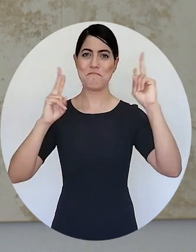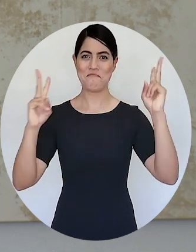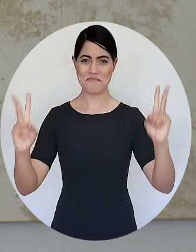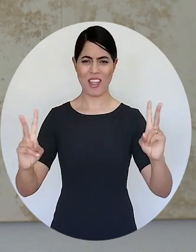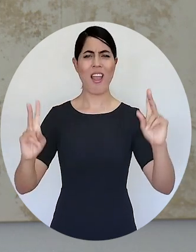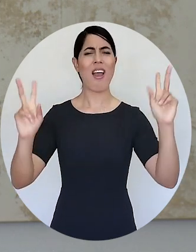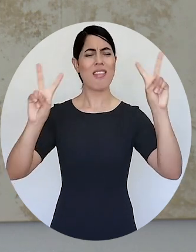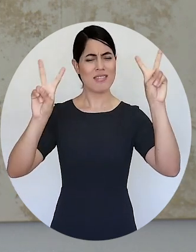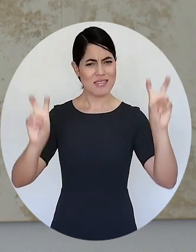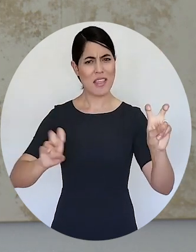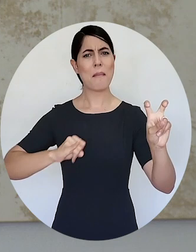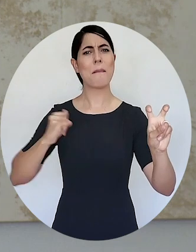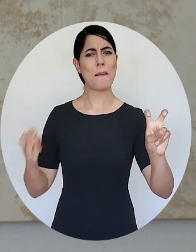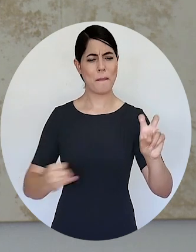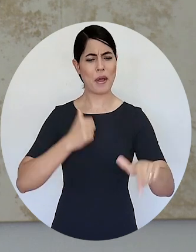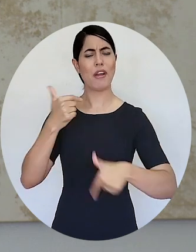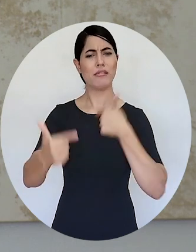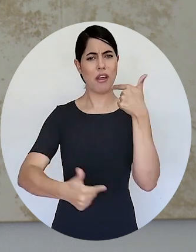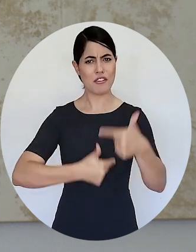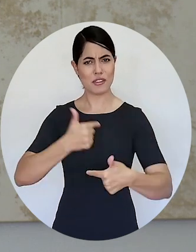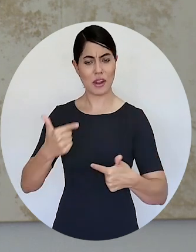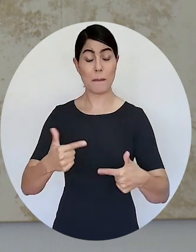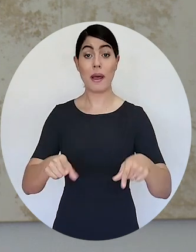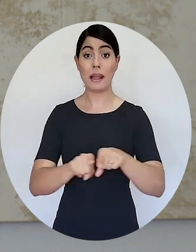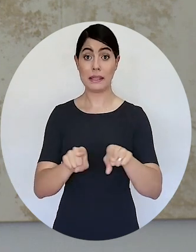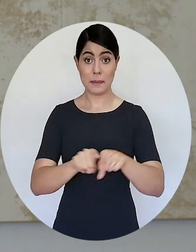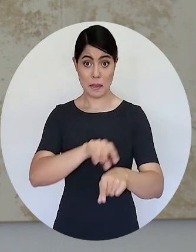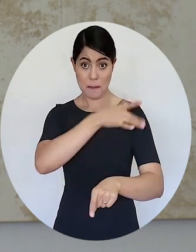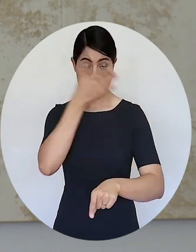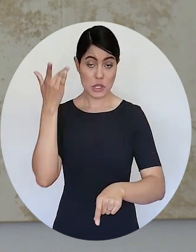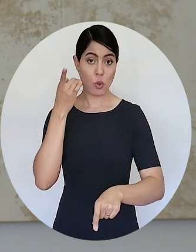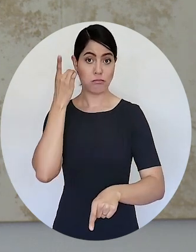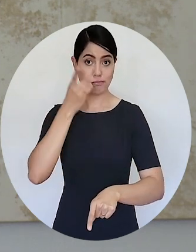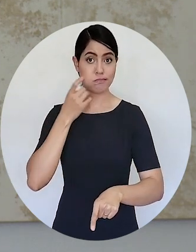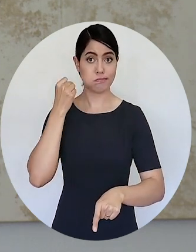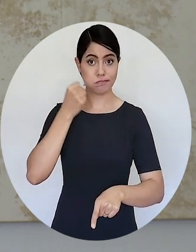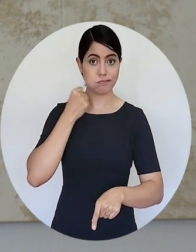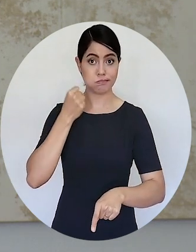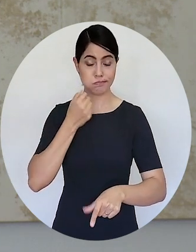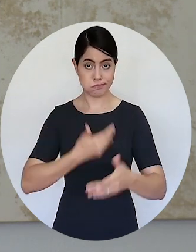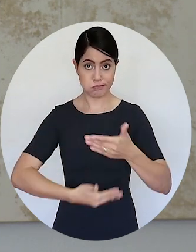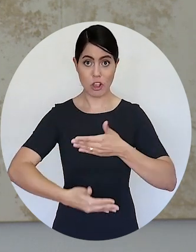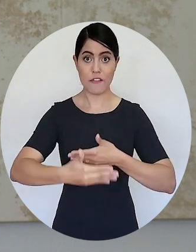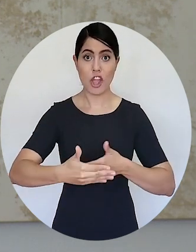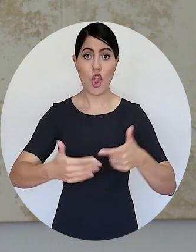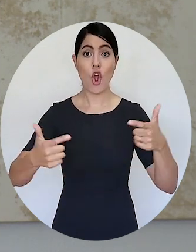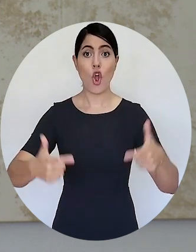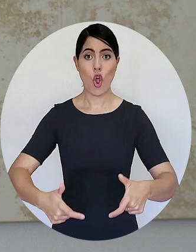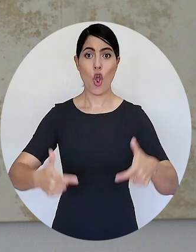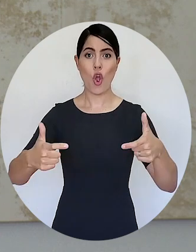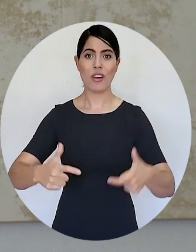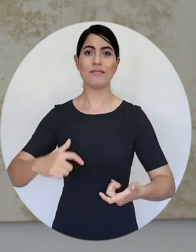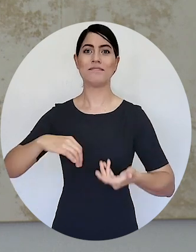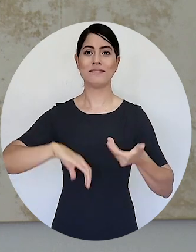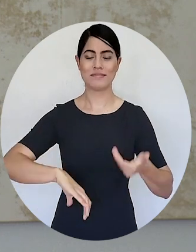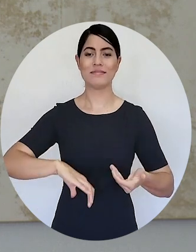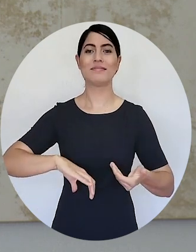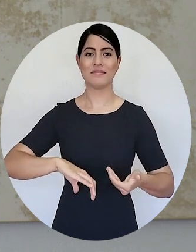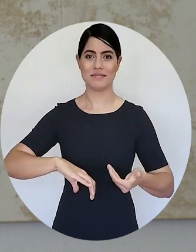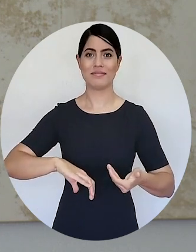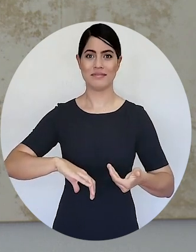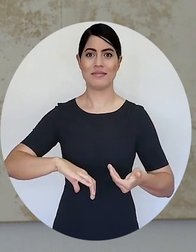da capacidade de trabalho dos parlamentares da Frente Parlamentar da Advocacia, que tem mais de